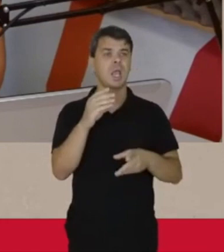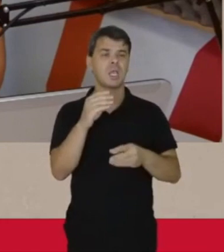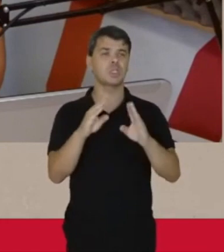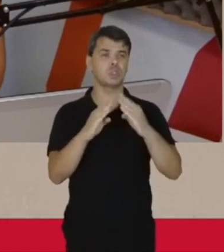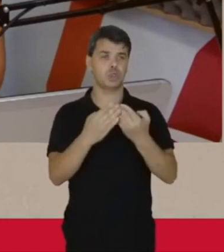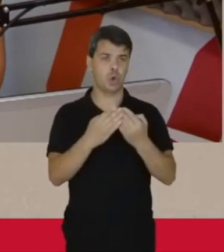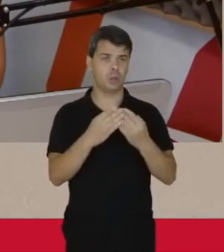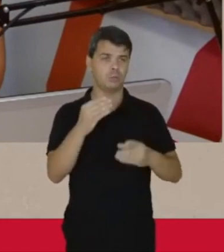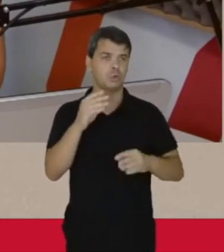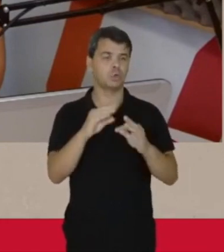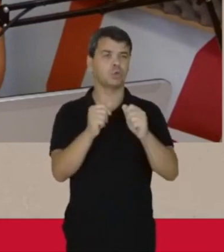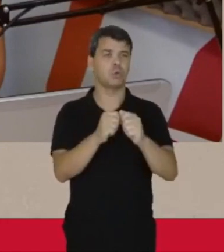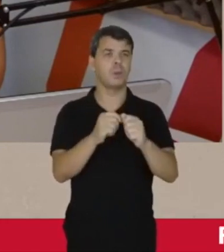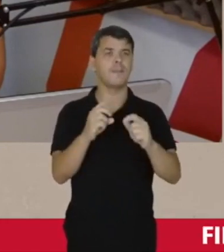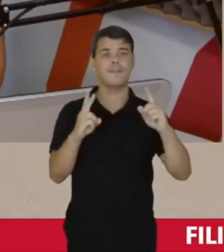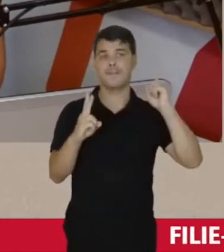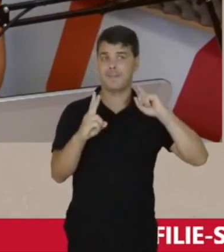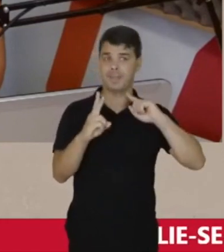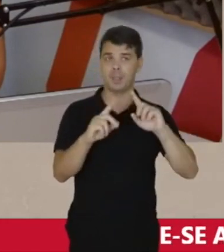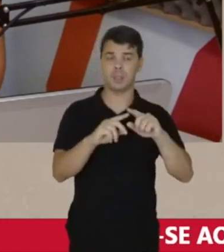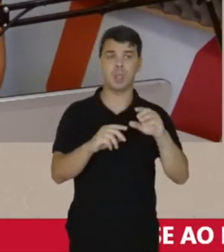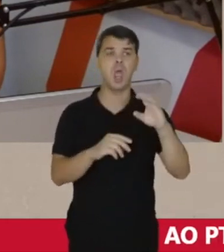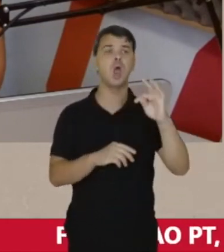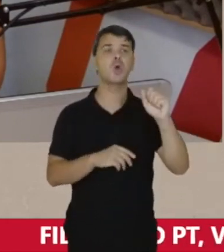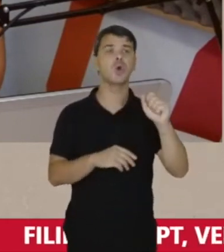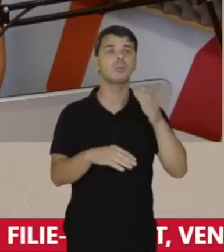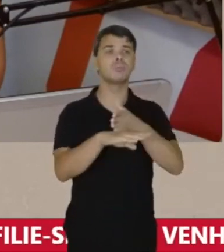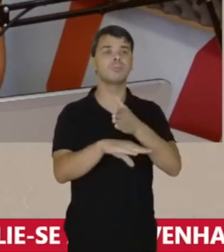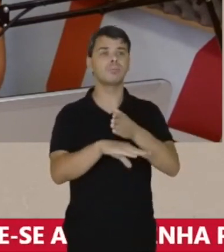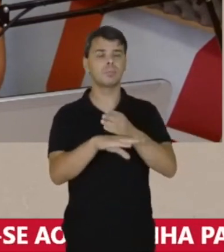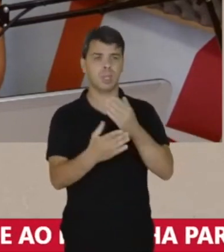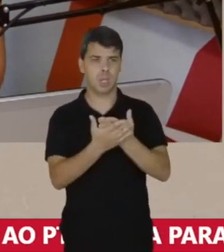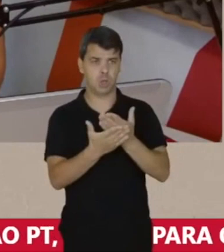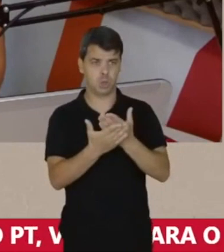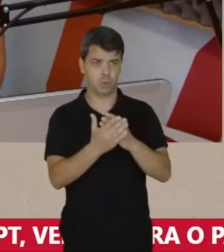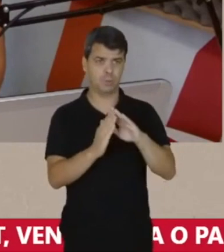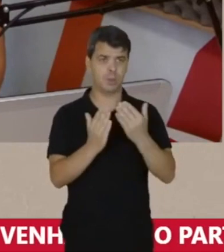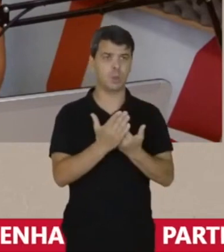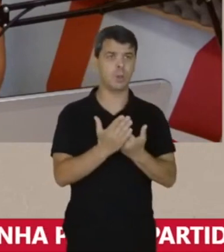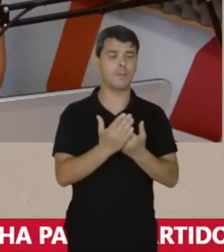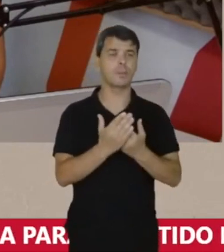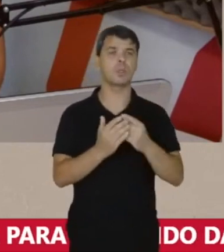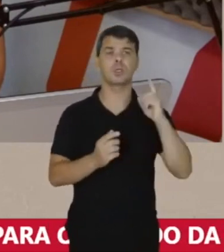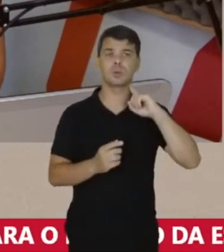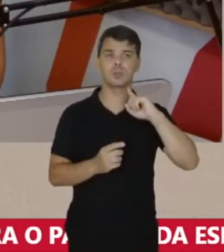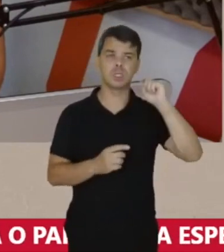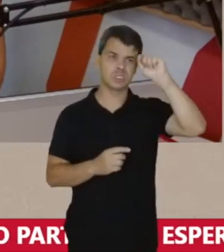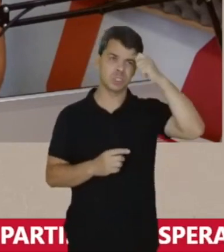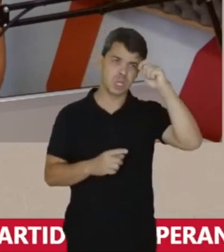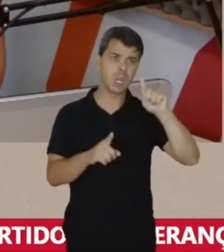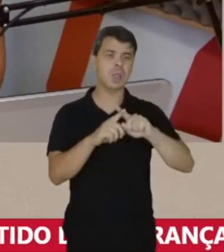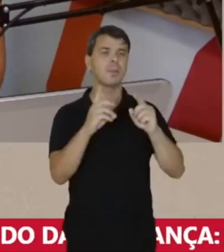Escola Integrada em Belo Horizonte, as cotas para ingressos de estudantes nas escolas públicas, de negros,